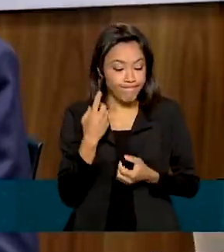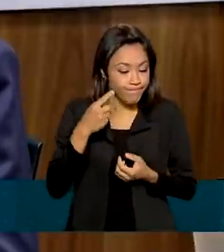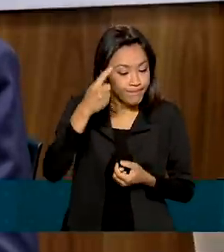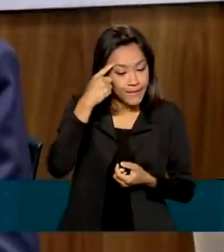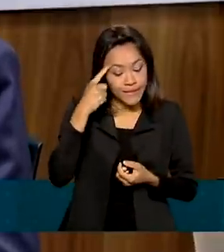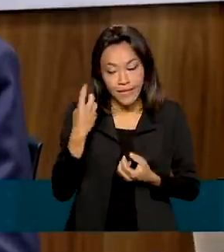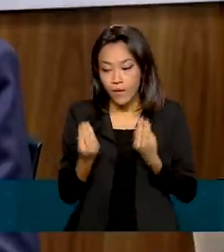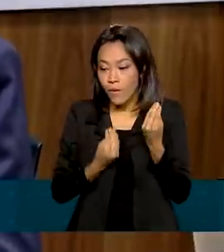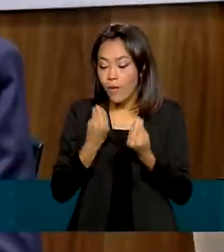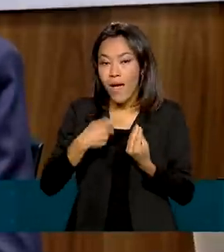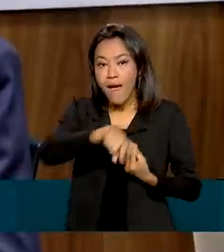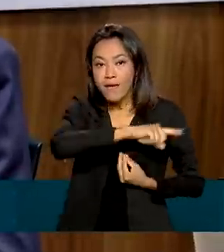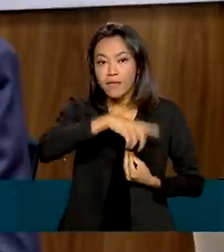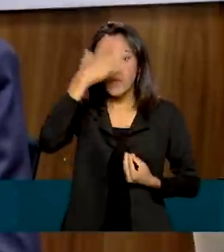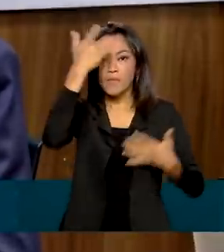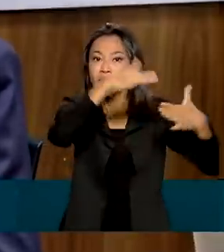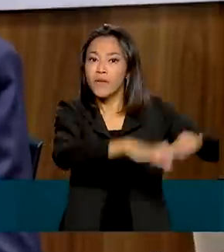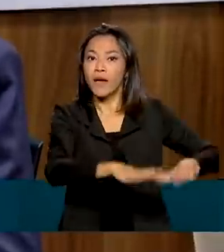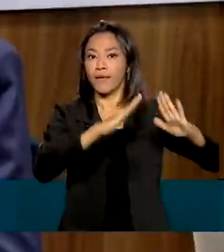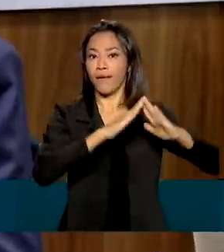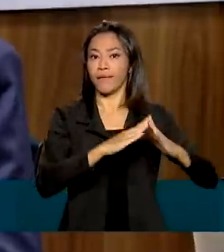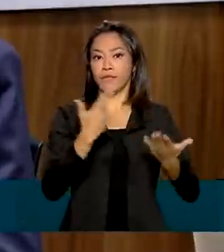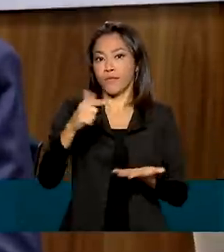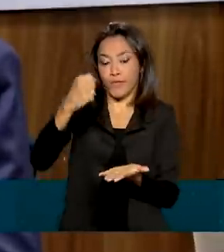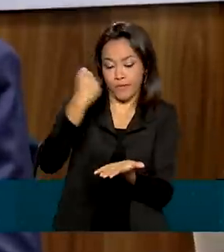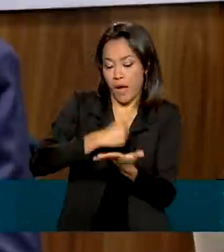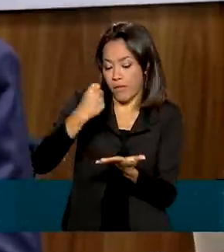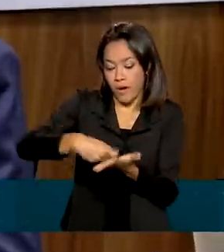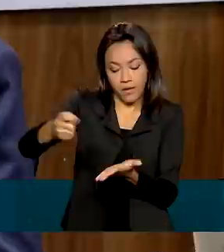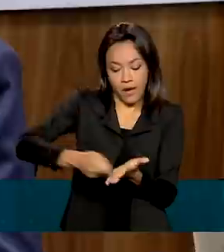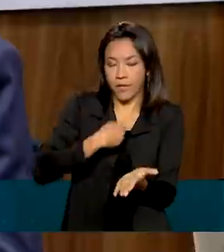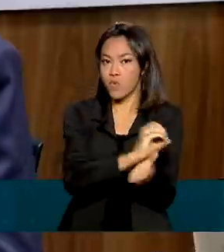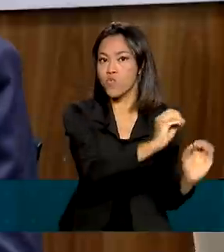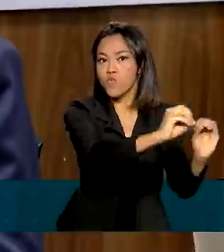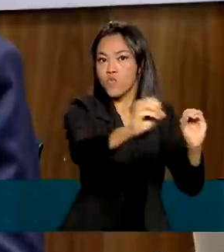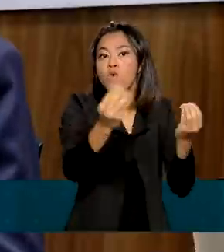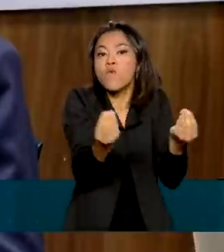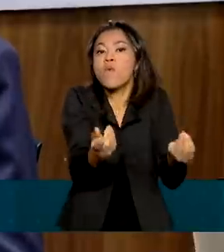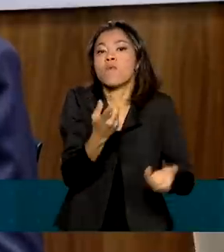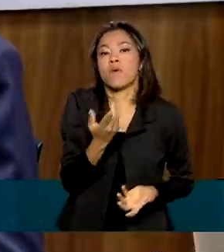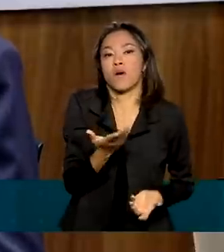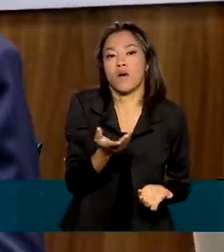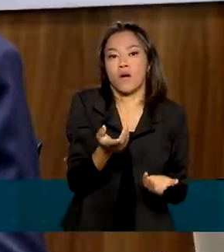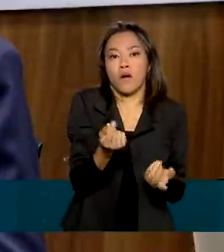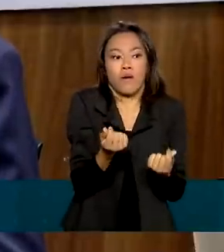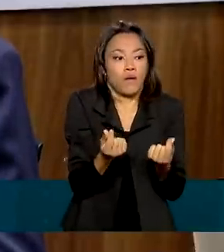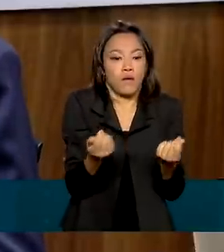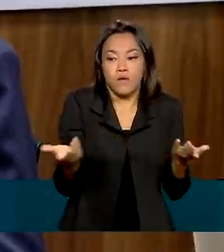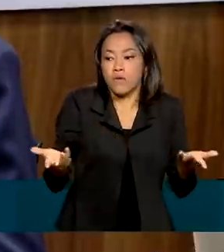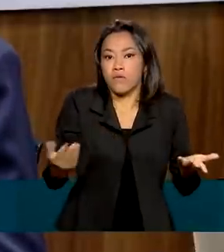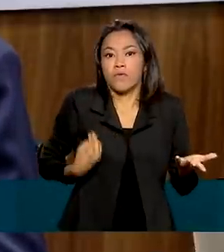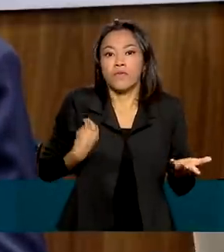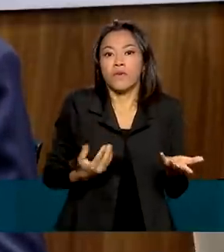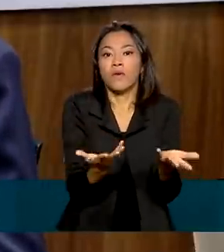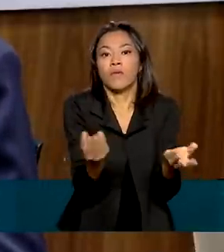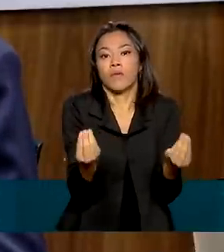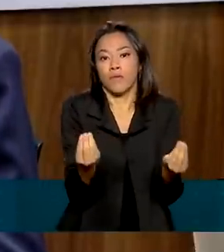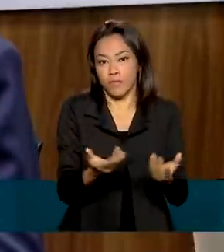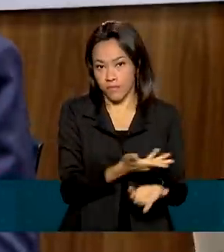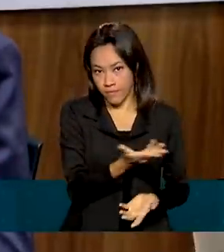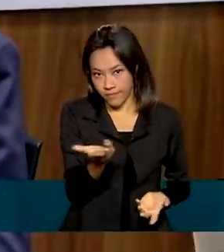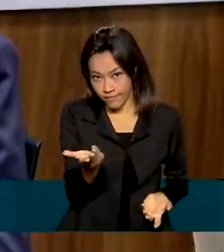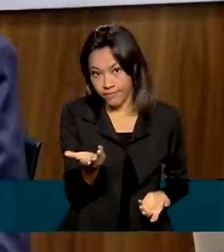essas pessoas que ficaram em casa e ela informais não tinha o como ganhar a vida pudessem sobreviver